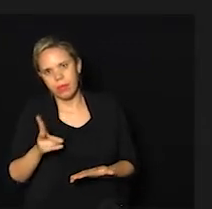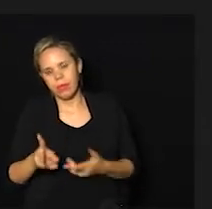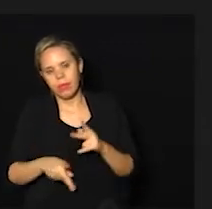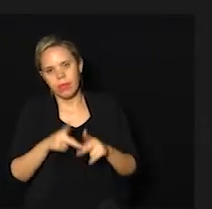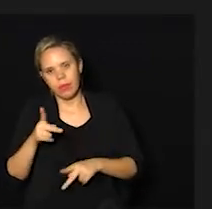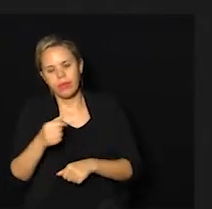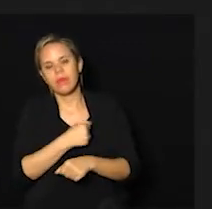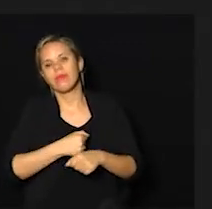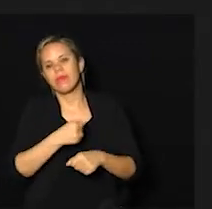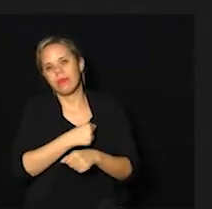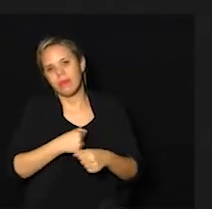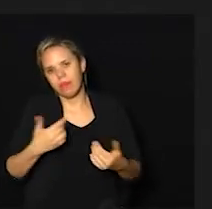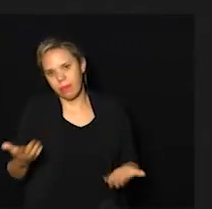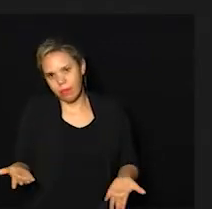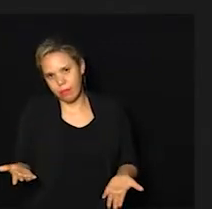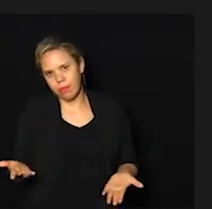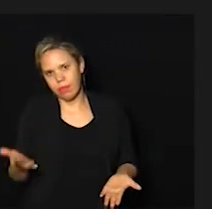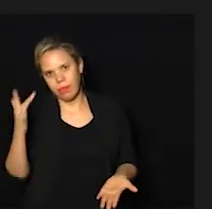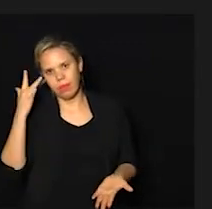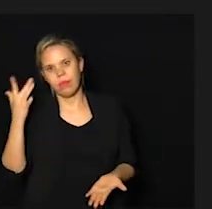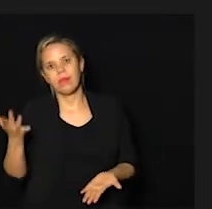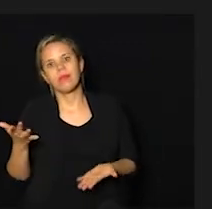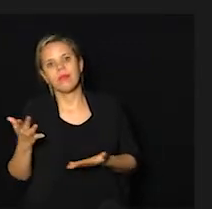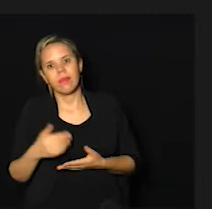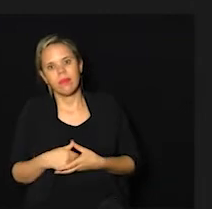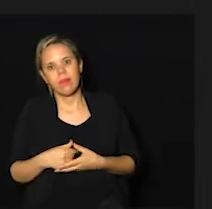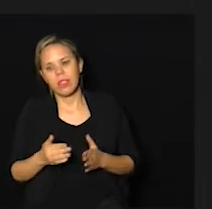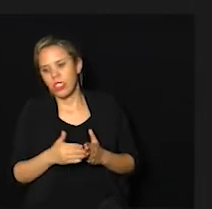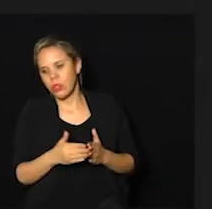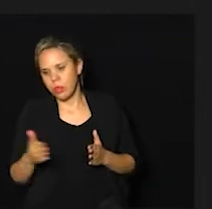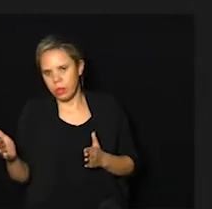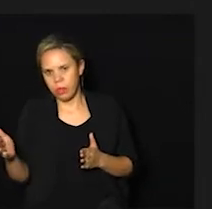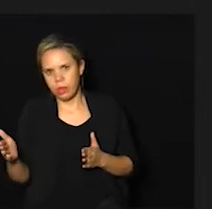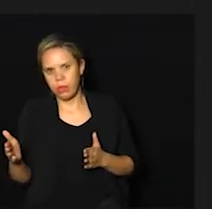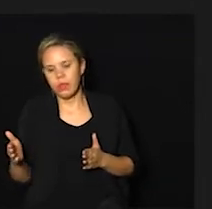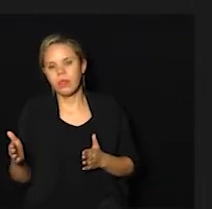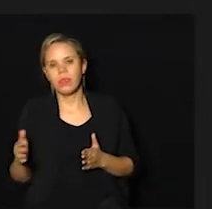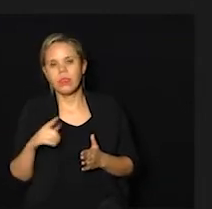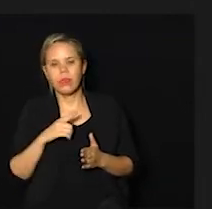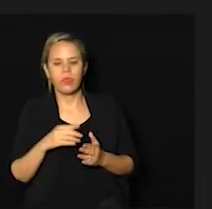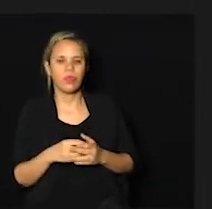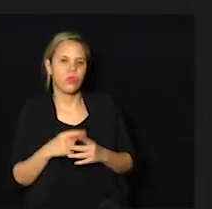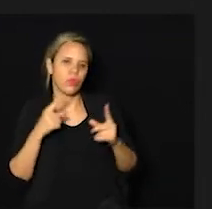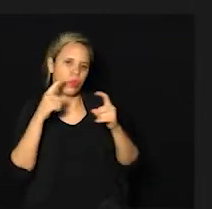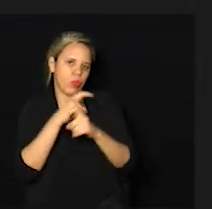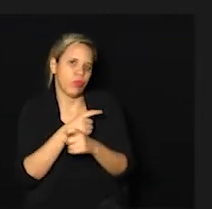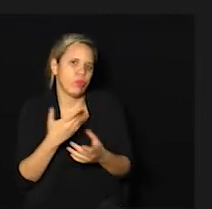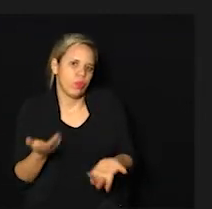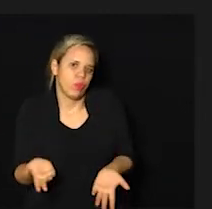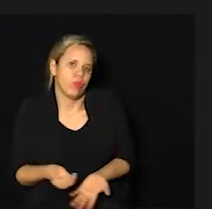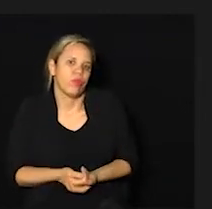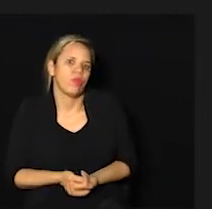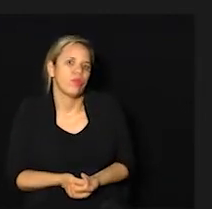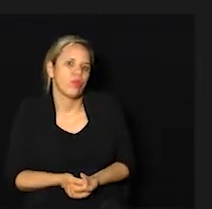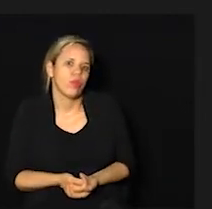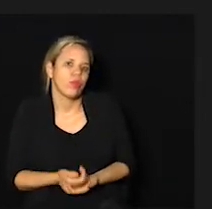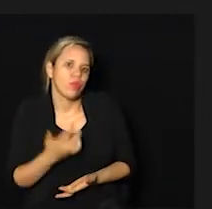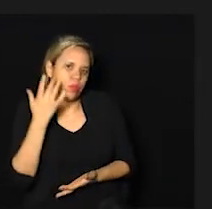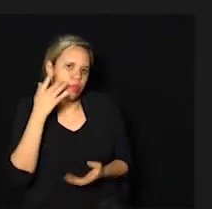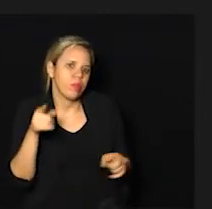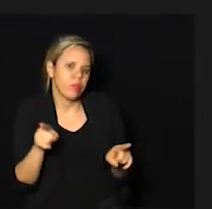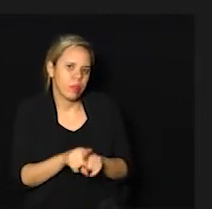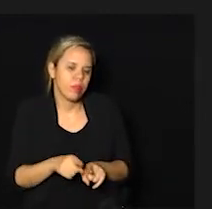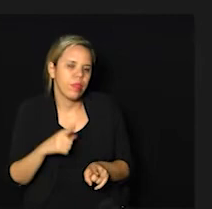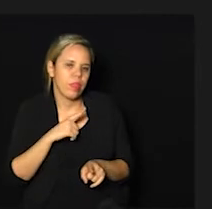sempre vai ter gente cozinhando, né? E eu acho que nesse período, apesar de ter sido um período muito difícil, eu acho que